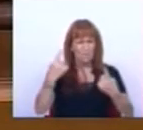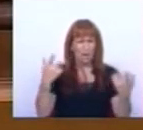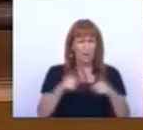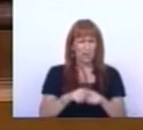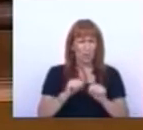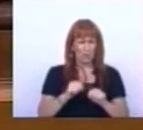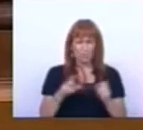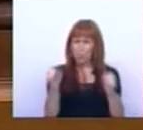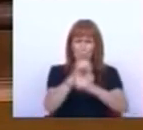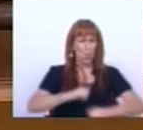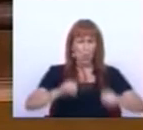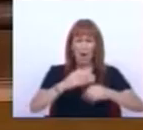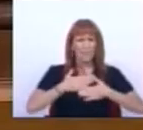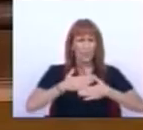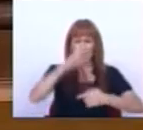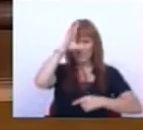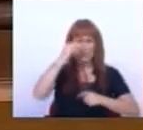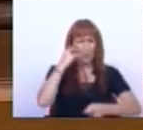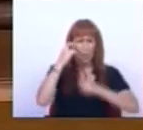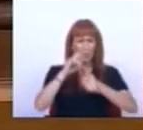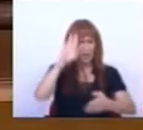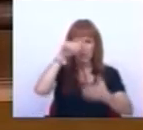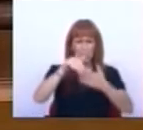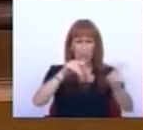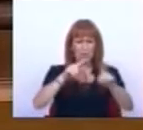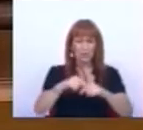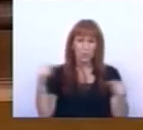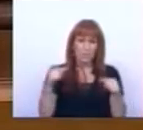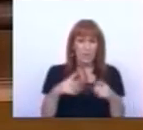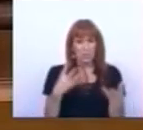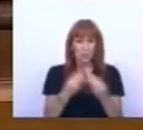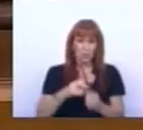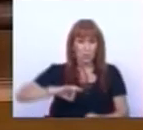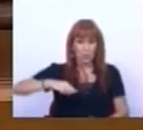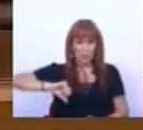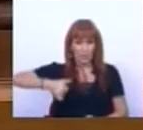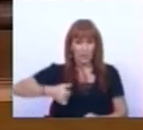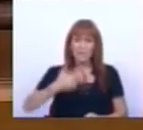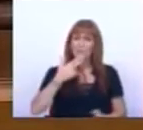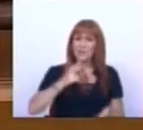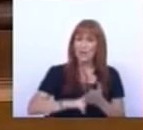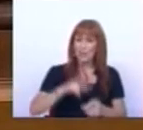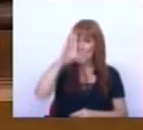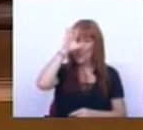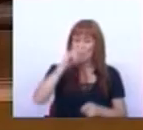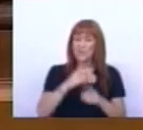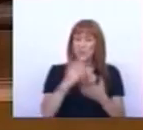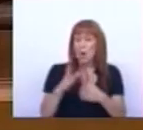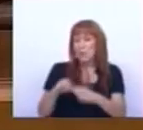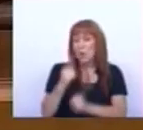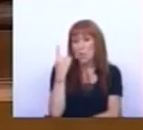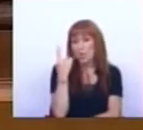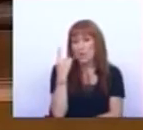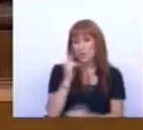uma notória ausência de vontade do Governo de procurar soluções, pelo menos com os verdes. A verdade é que o Governo apenas acolheu uma